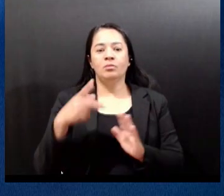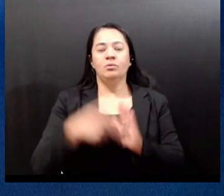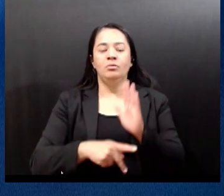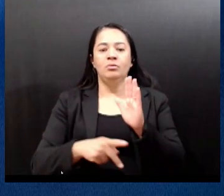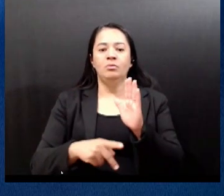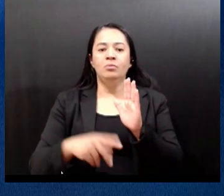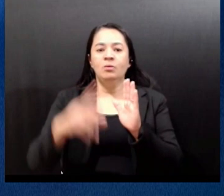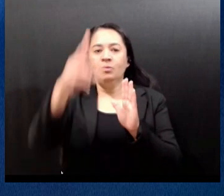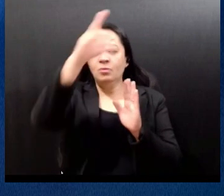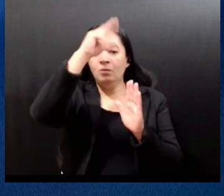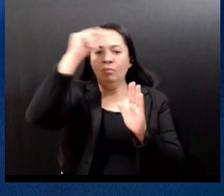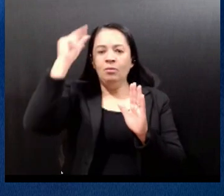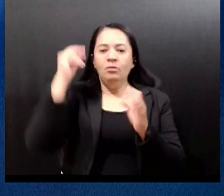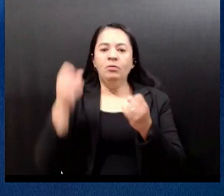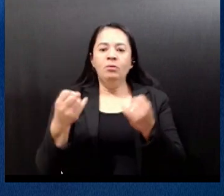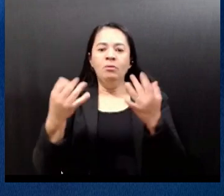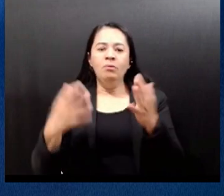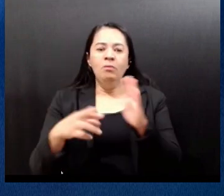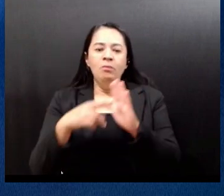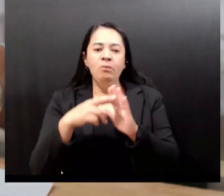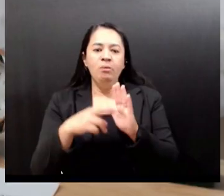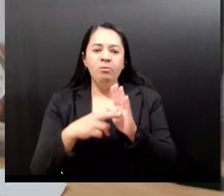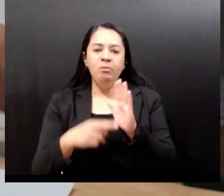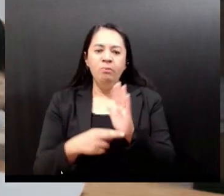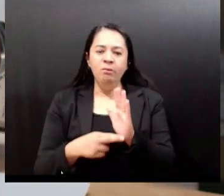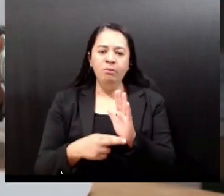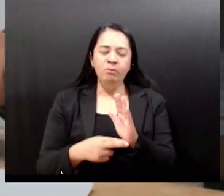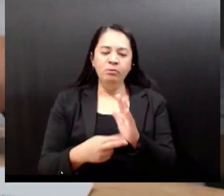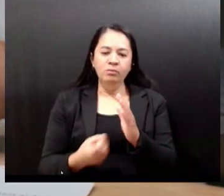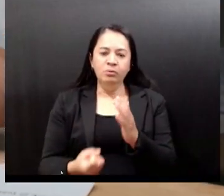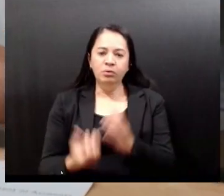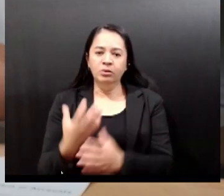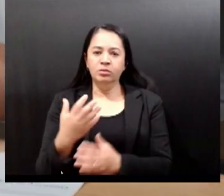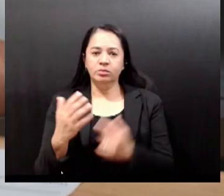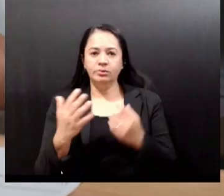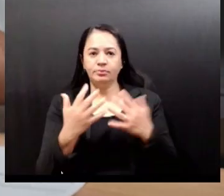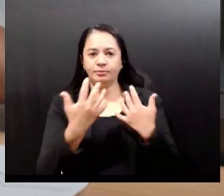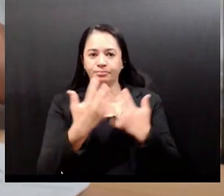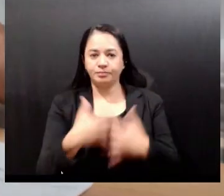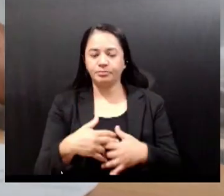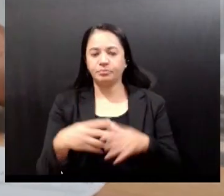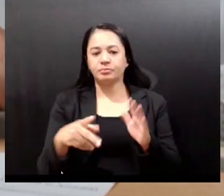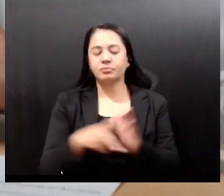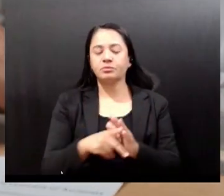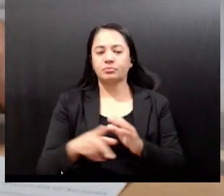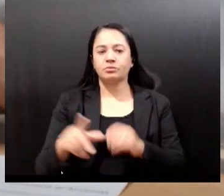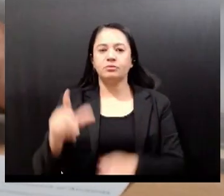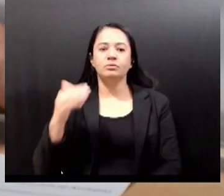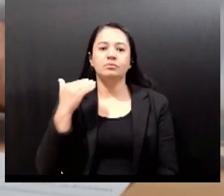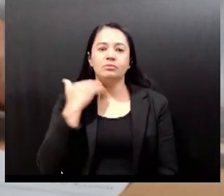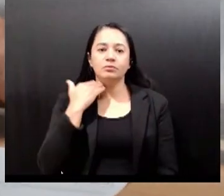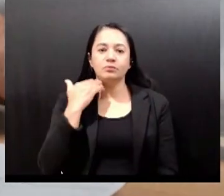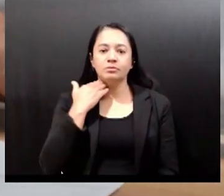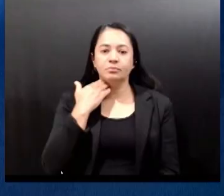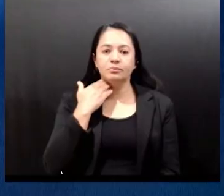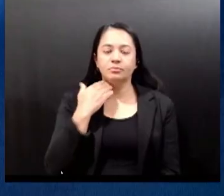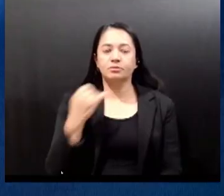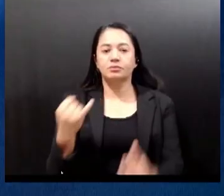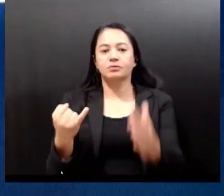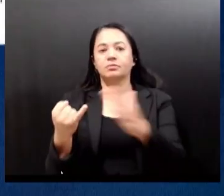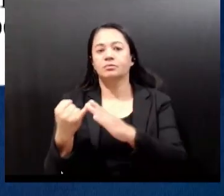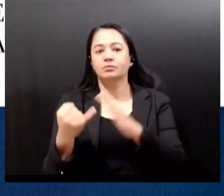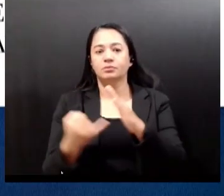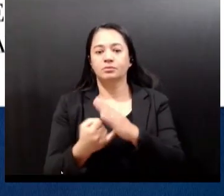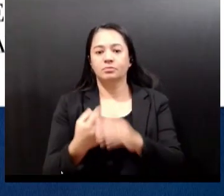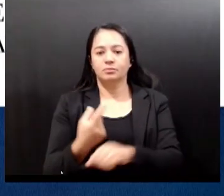determina critérios para a instalação e o funcionamento de estabelecimentos bancários e demais instituições financeiras. Foi o